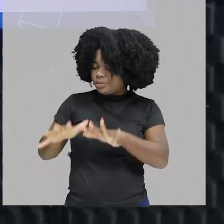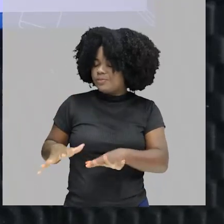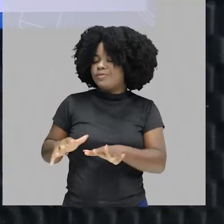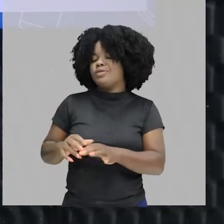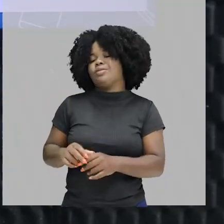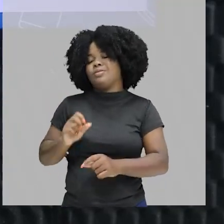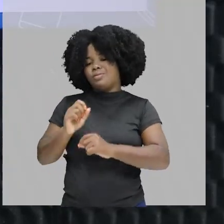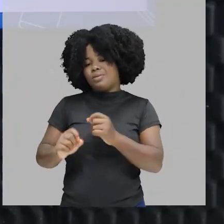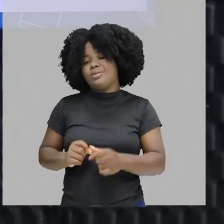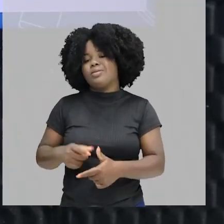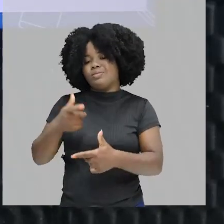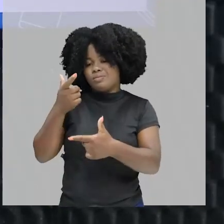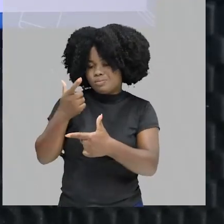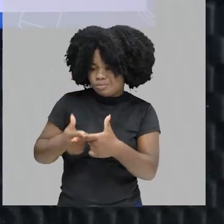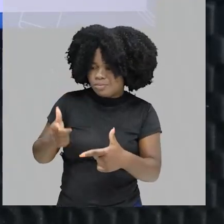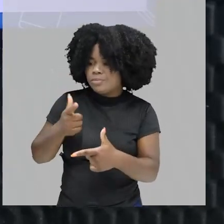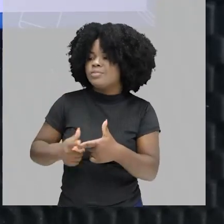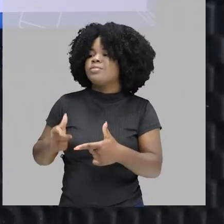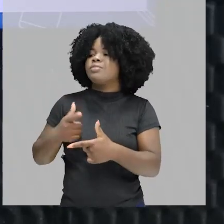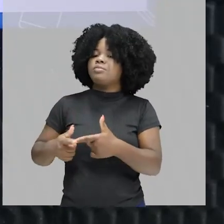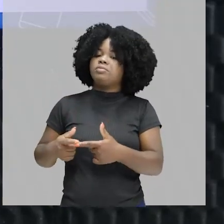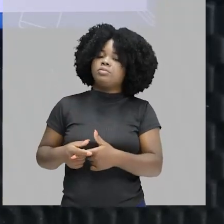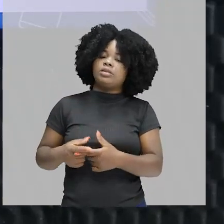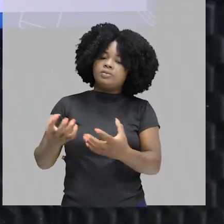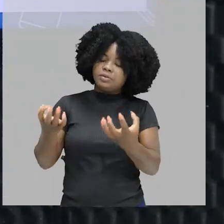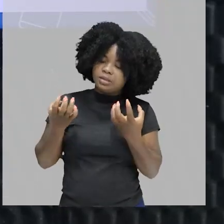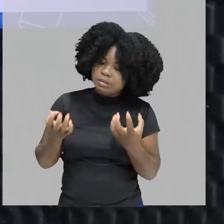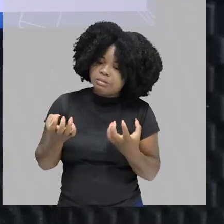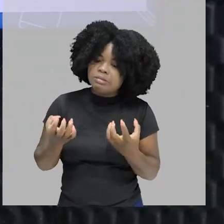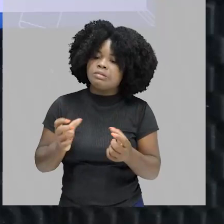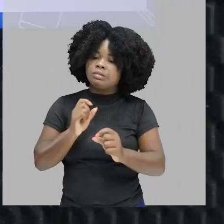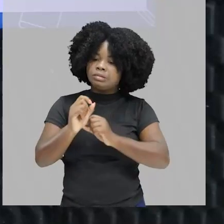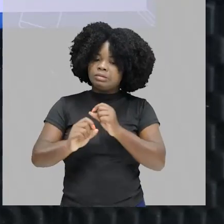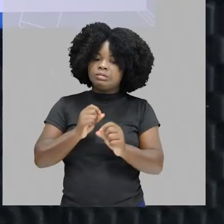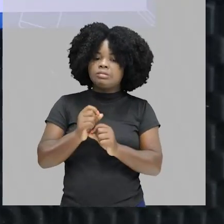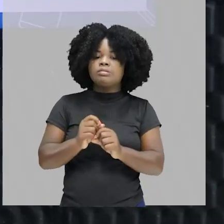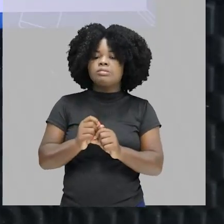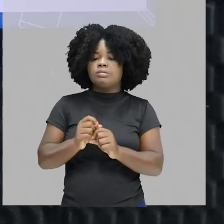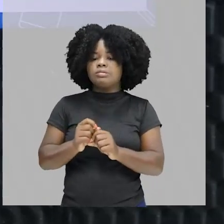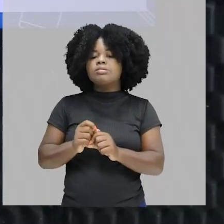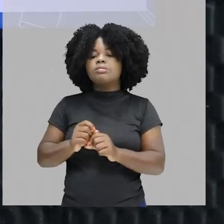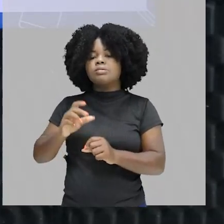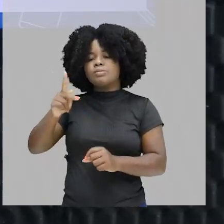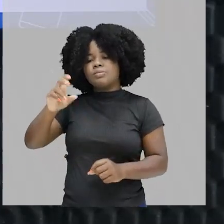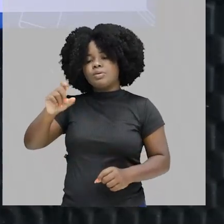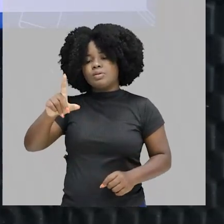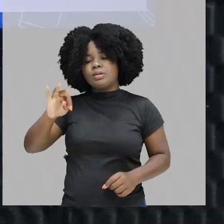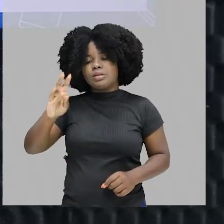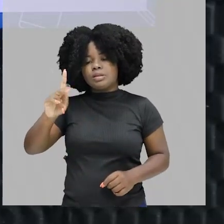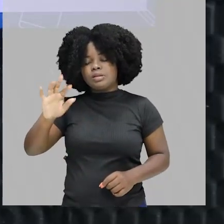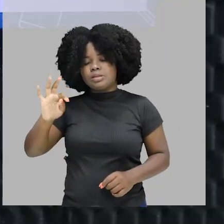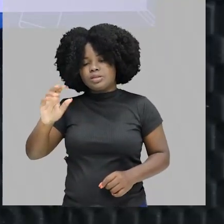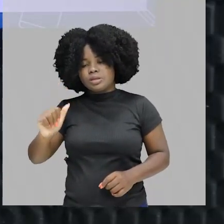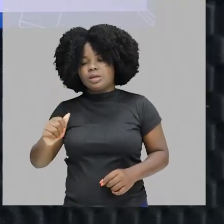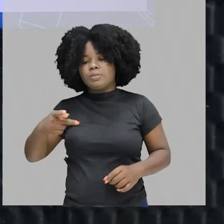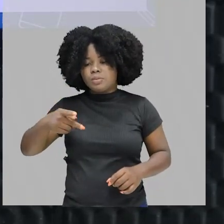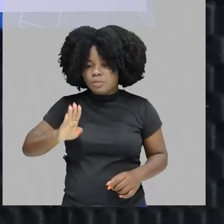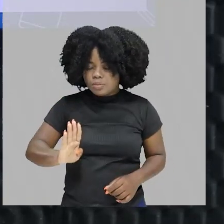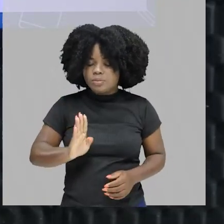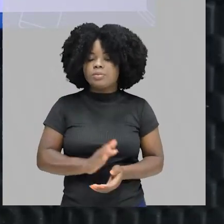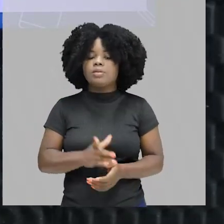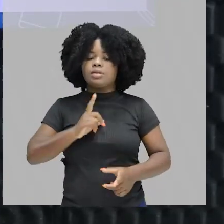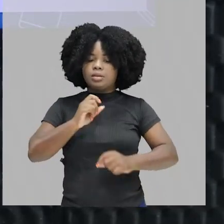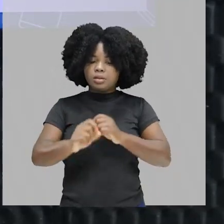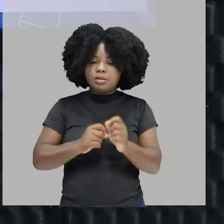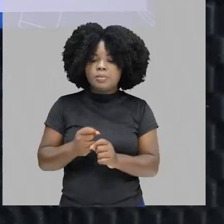de políticas públicas, principalmente ali quando chega a família real brasileira. Né? Nós vamos ter ali uma grande já concentração